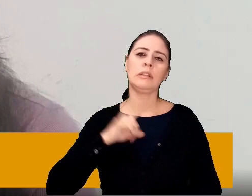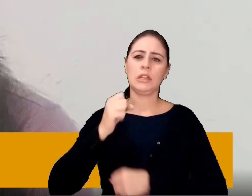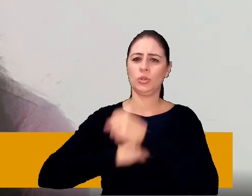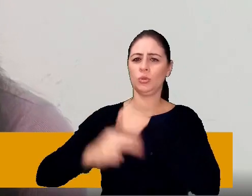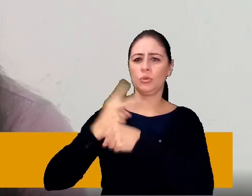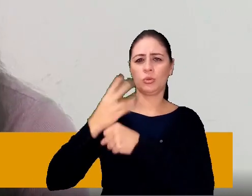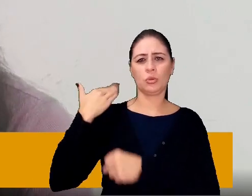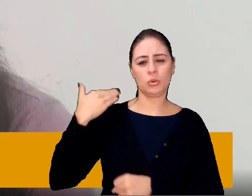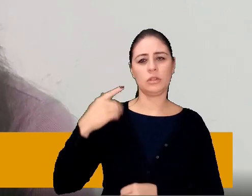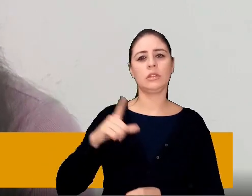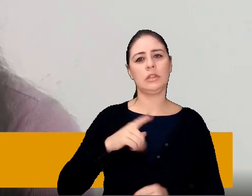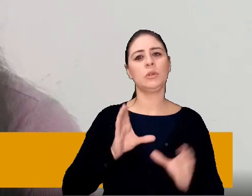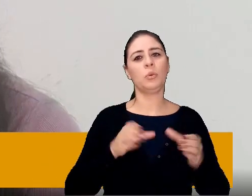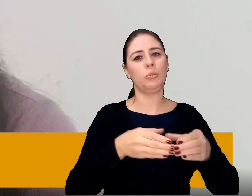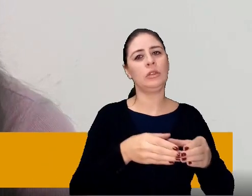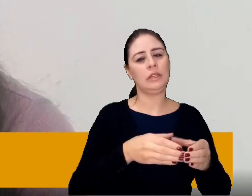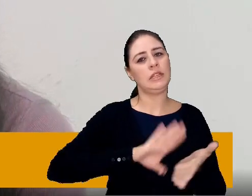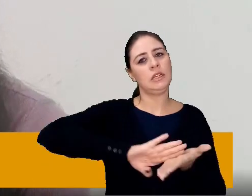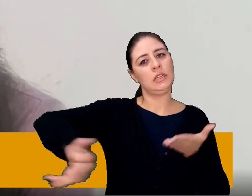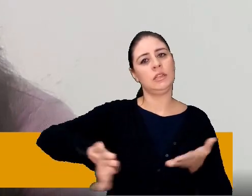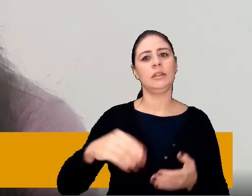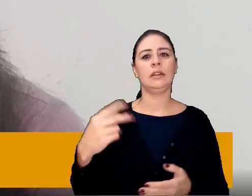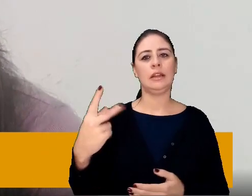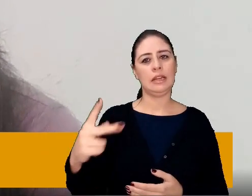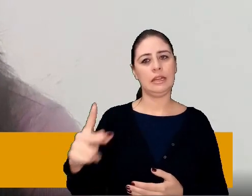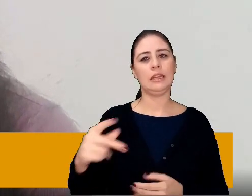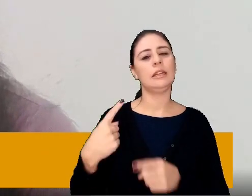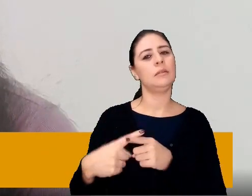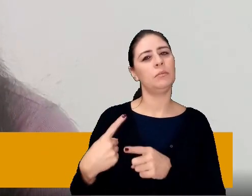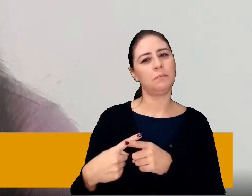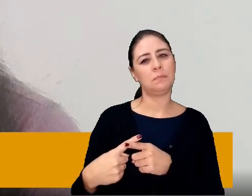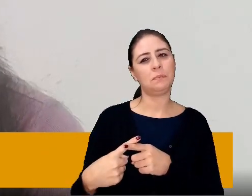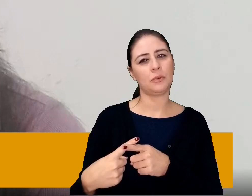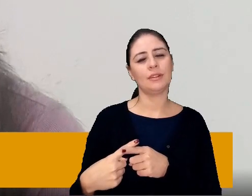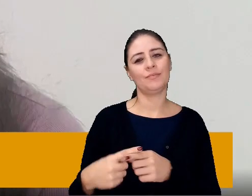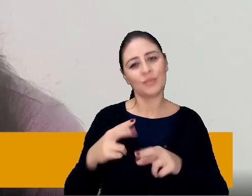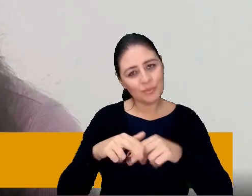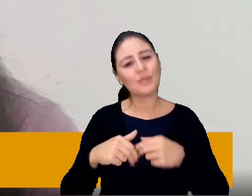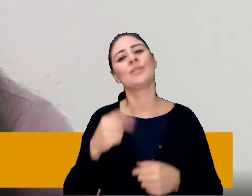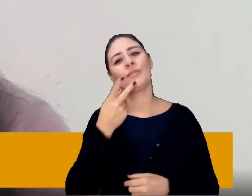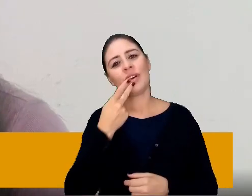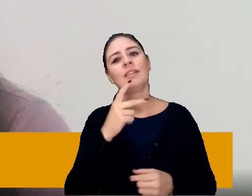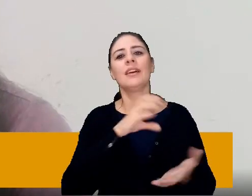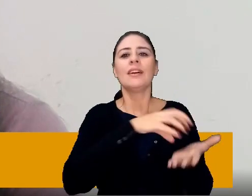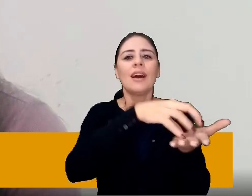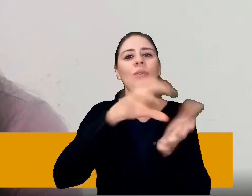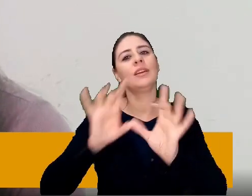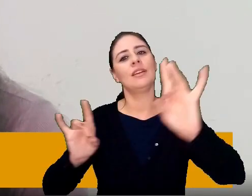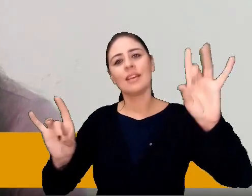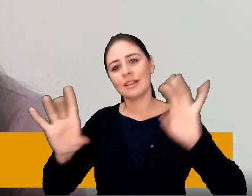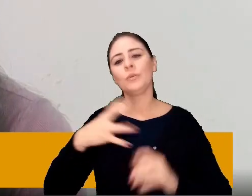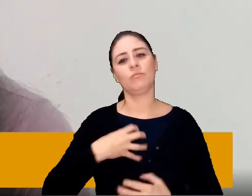mais ou menos. Então, algum tempo atrás, 2 anos atrás, a comunidade afastou ele,